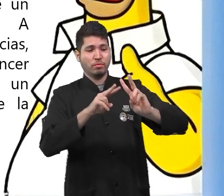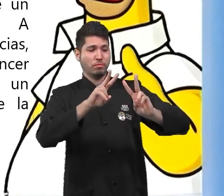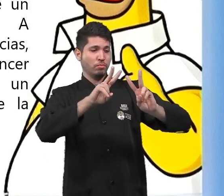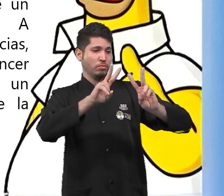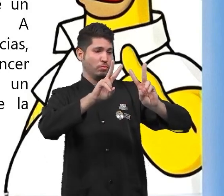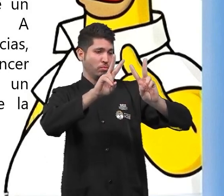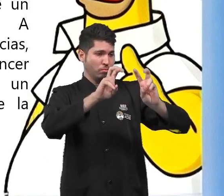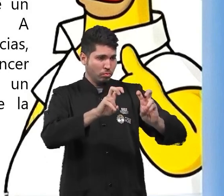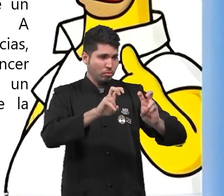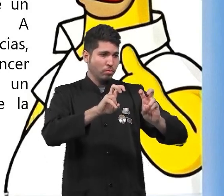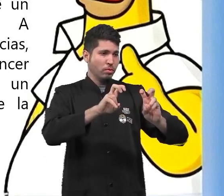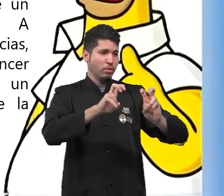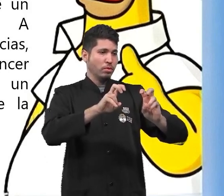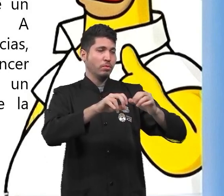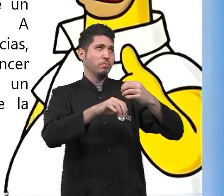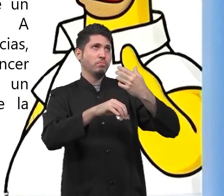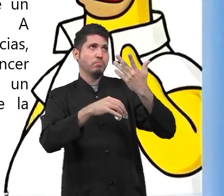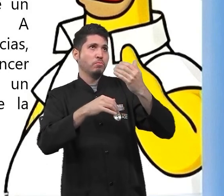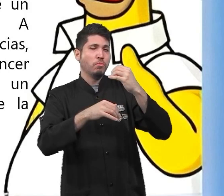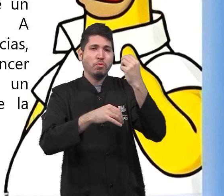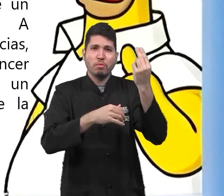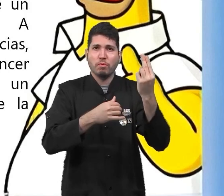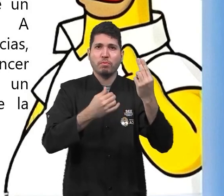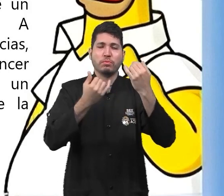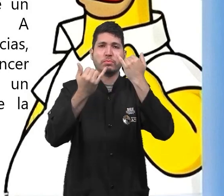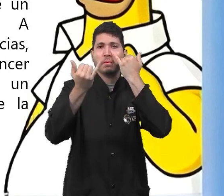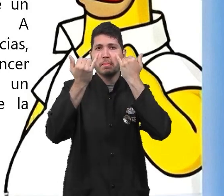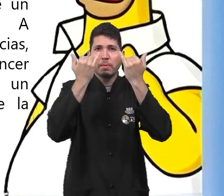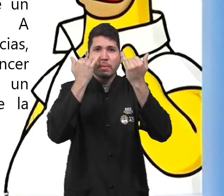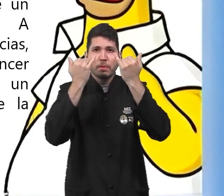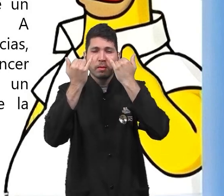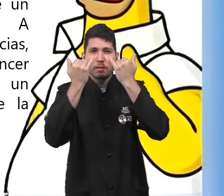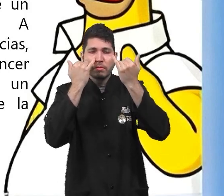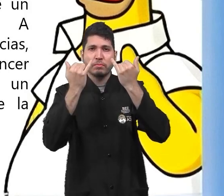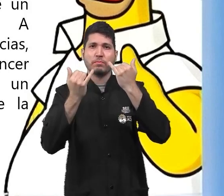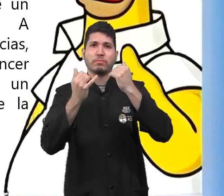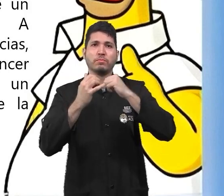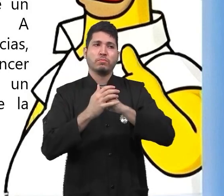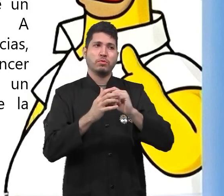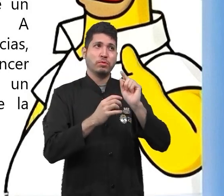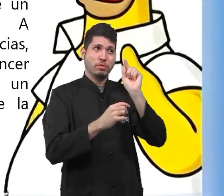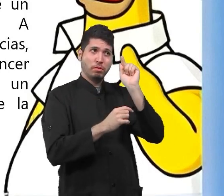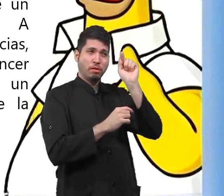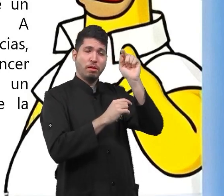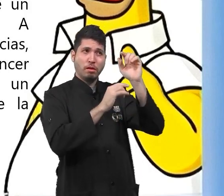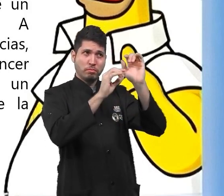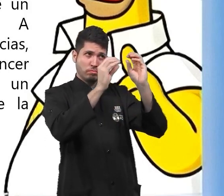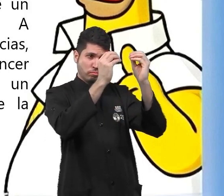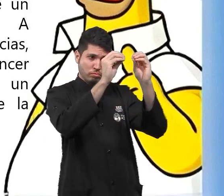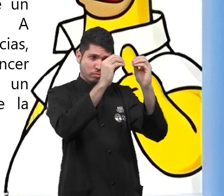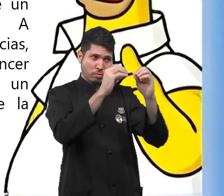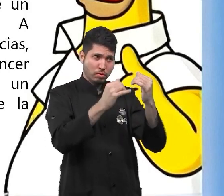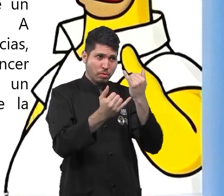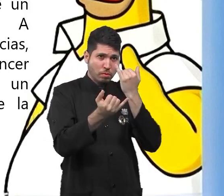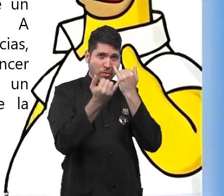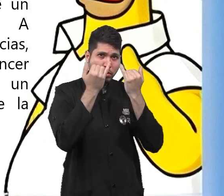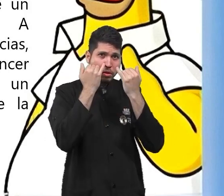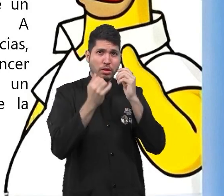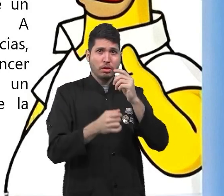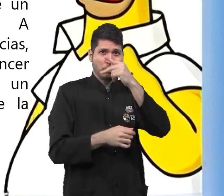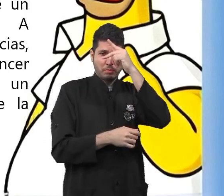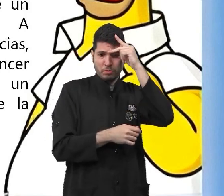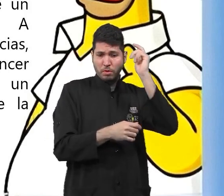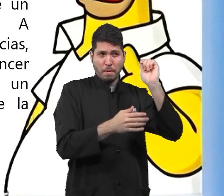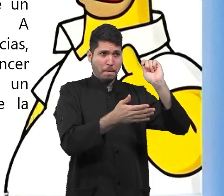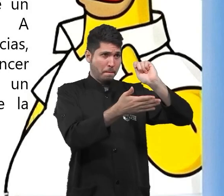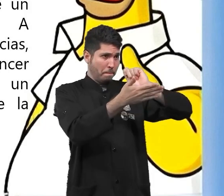ou uma notícia, ou um reportaje, temos allá, a informação, e a pessoa vai escrever ou